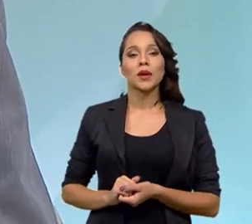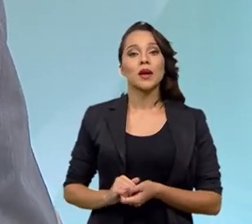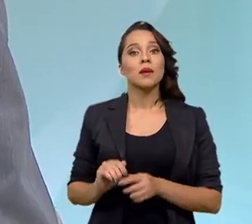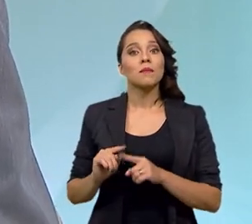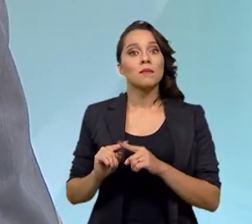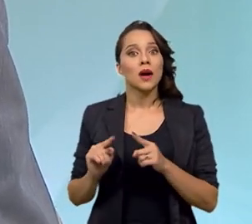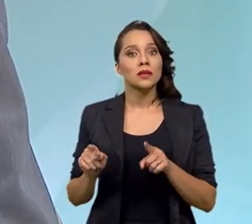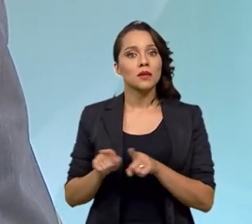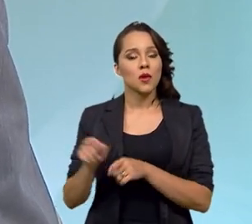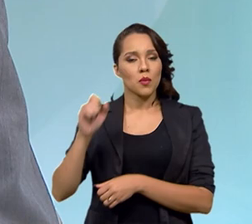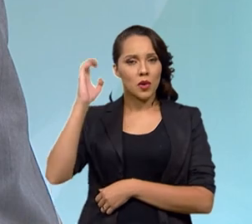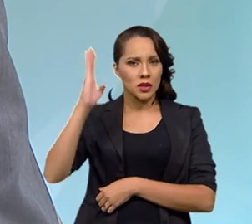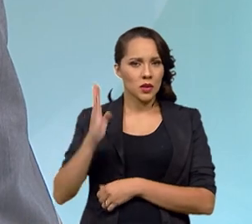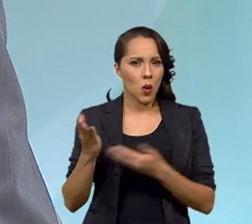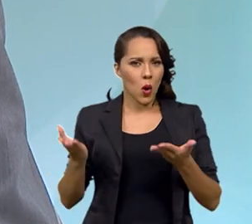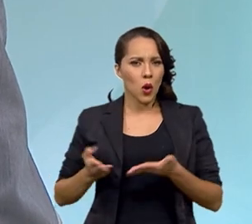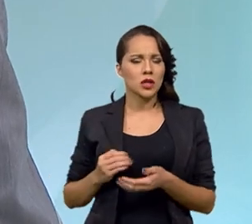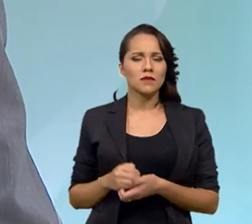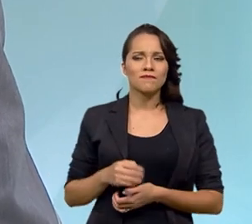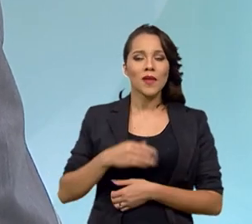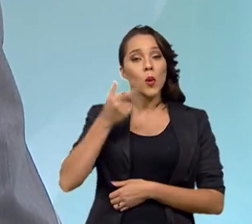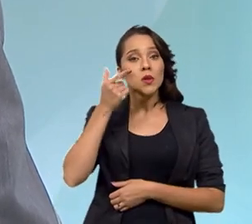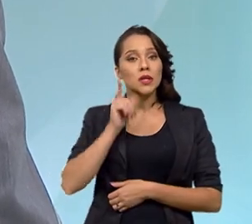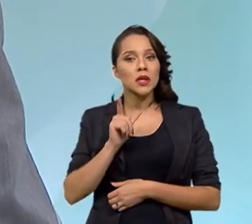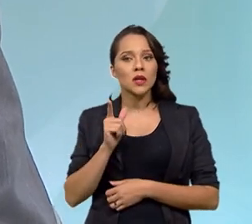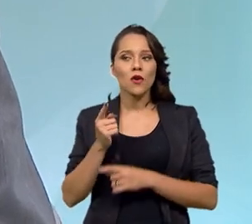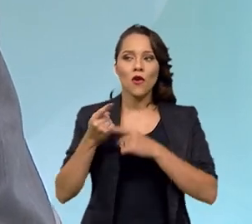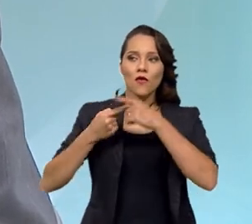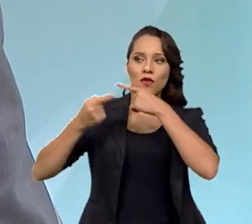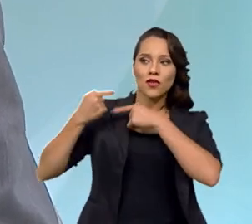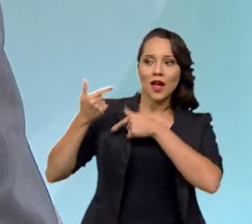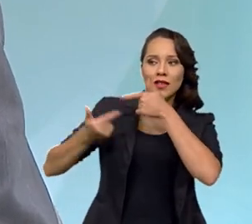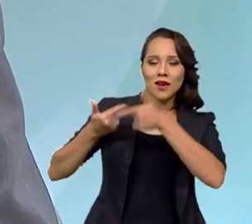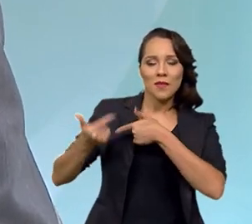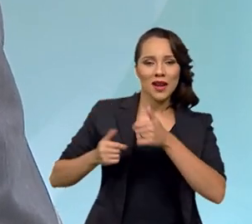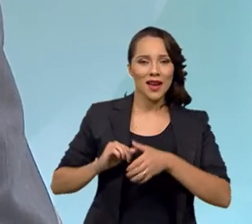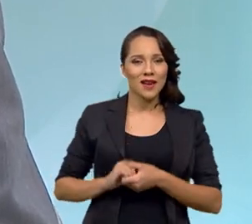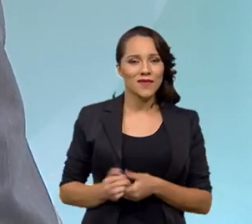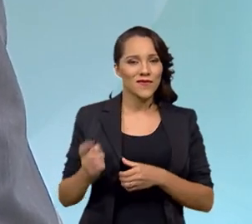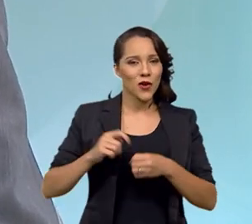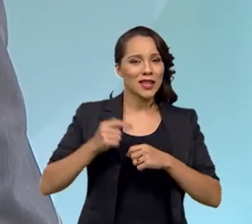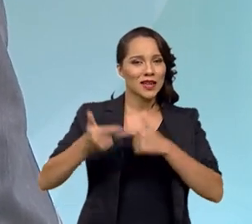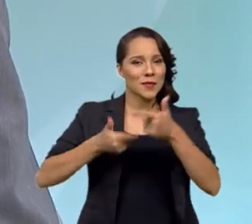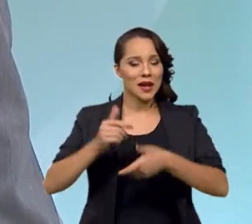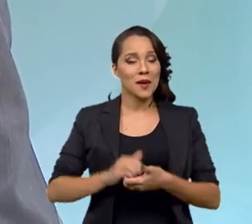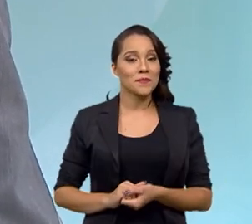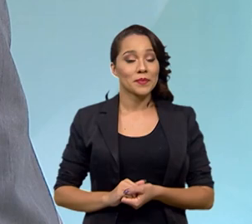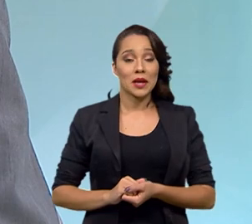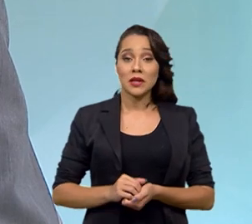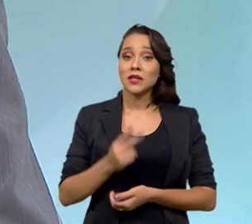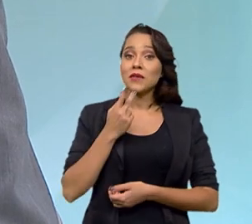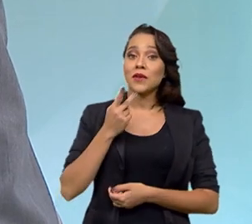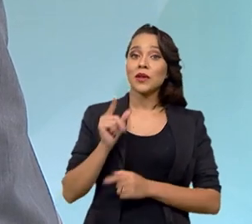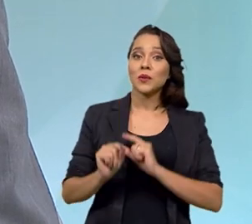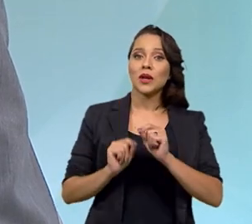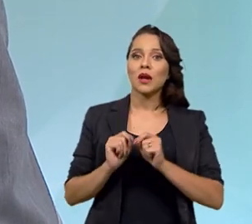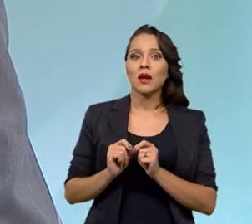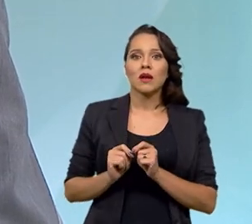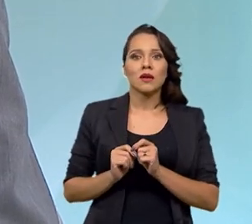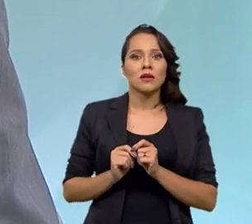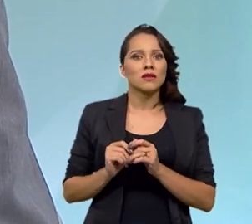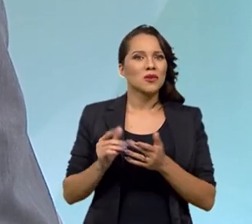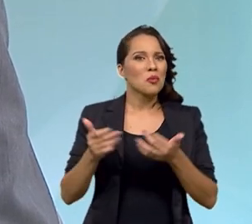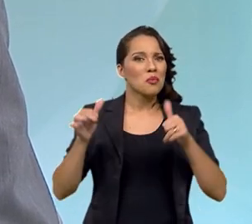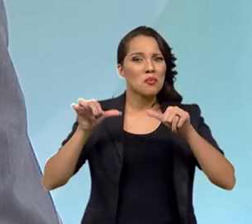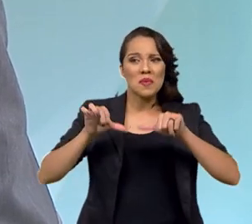mas o brasileiro hoje tá conseguindo voltar a trabalhar vejo nós estamos falando da do maior